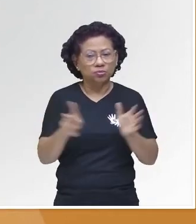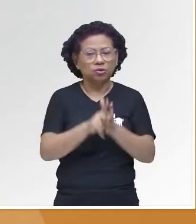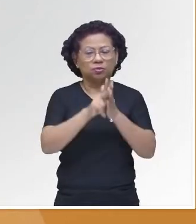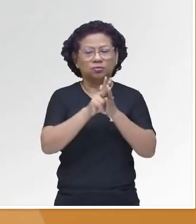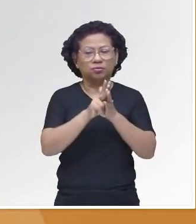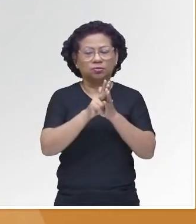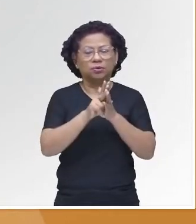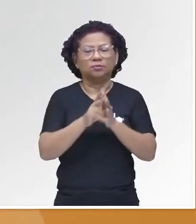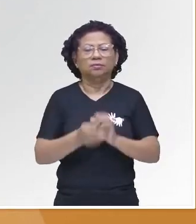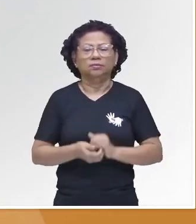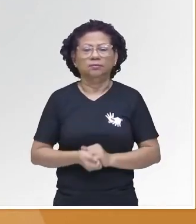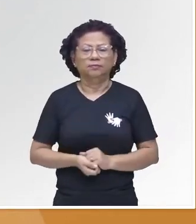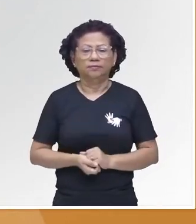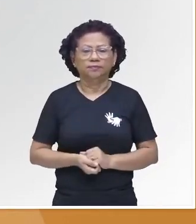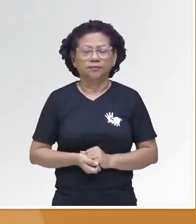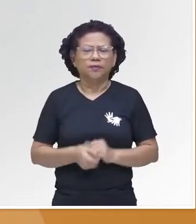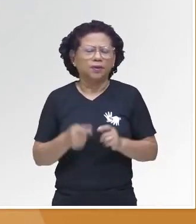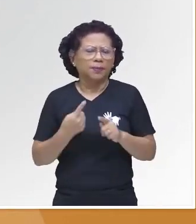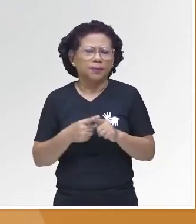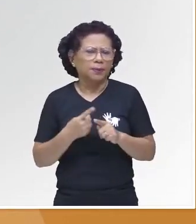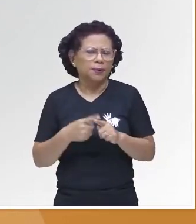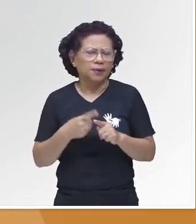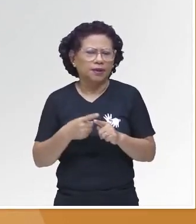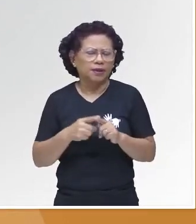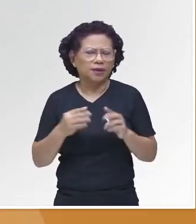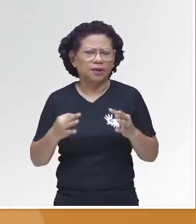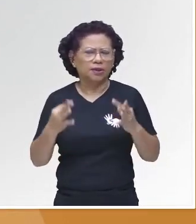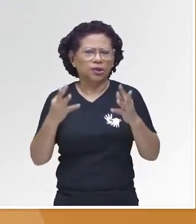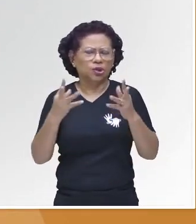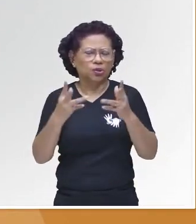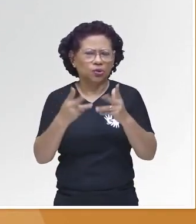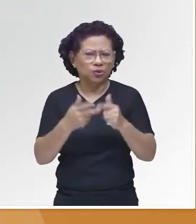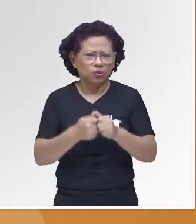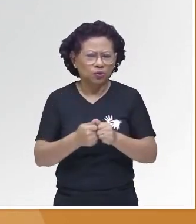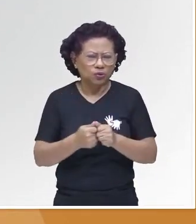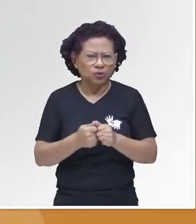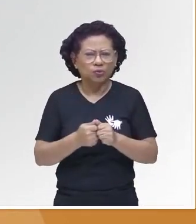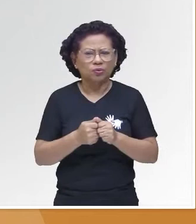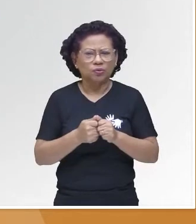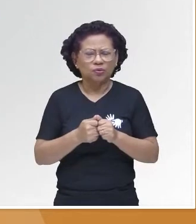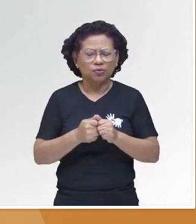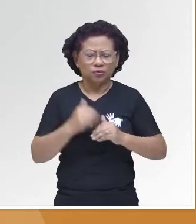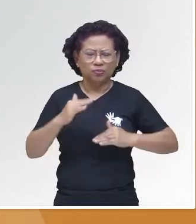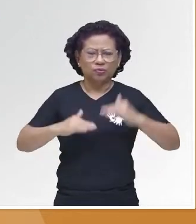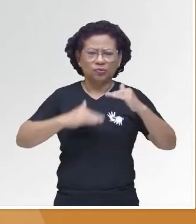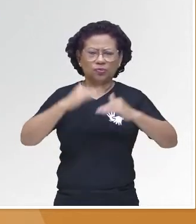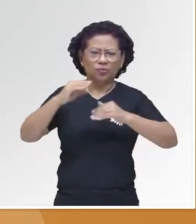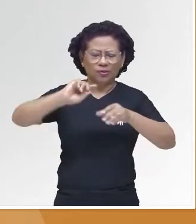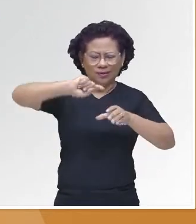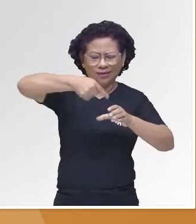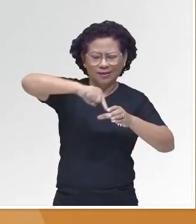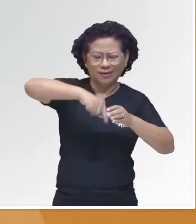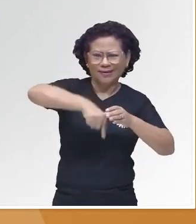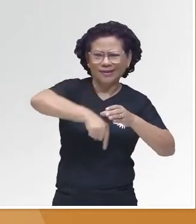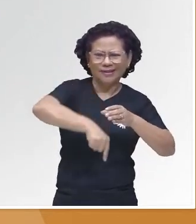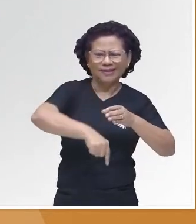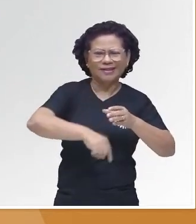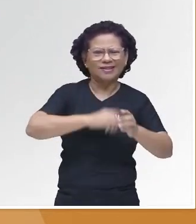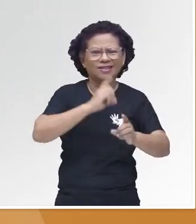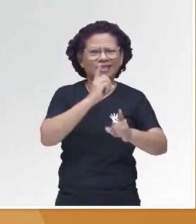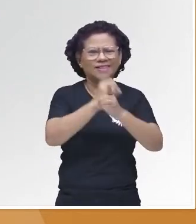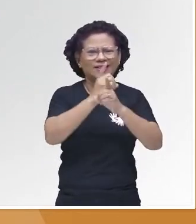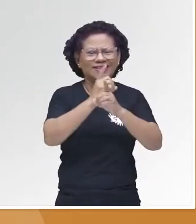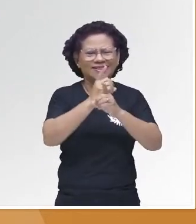grande, tá? Por quê? Porque é todo um processo, extração do petróleo. Muitas das vezes, no momento que